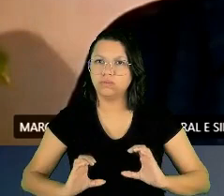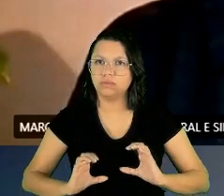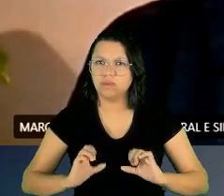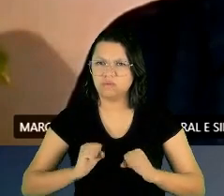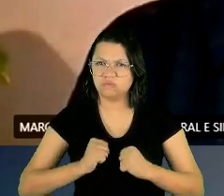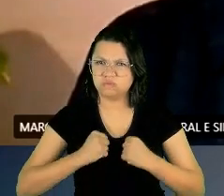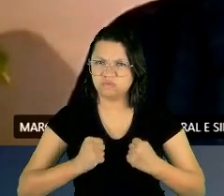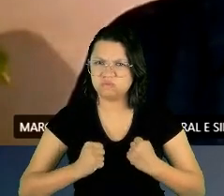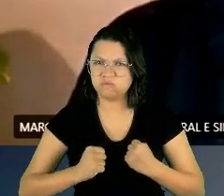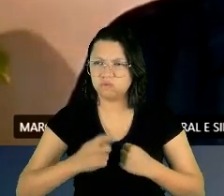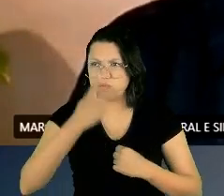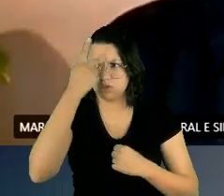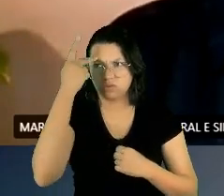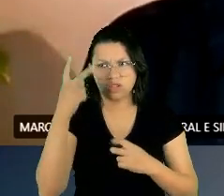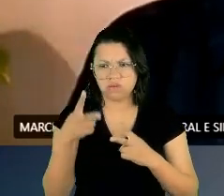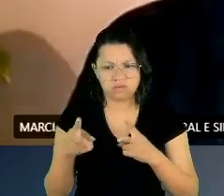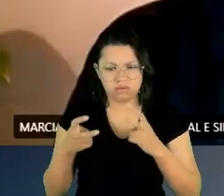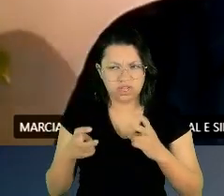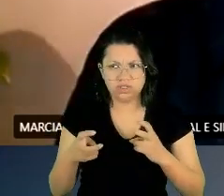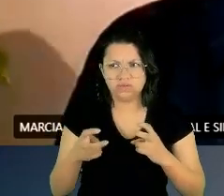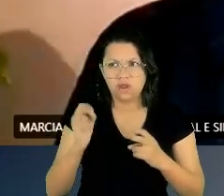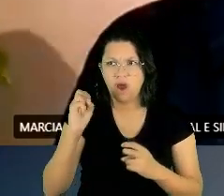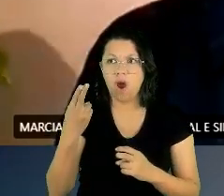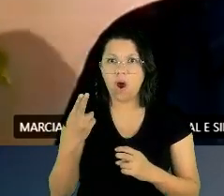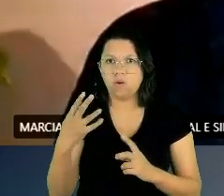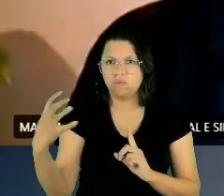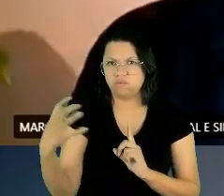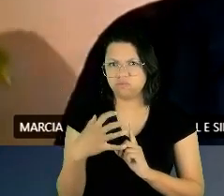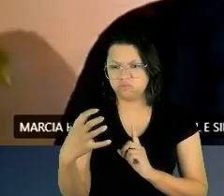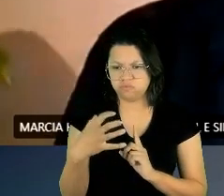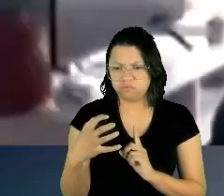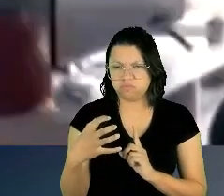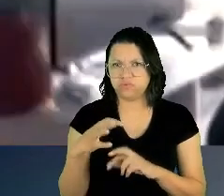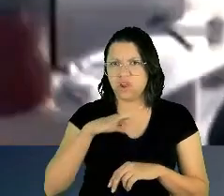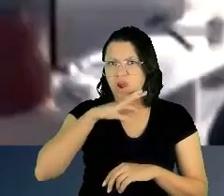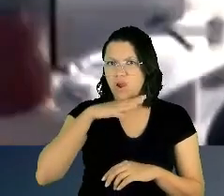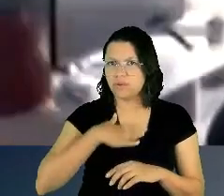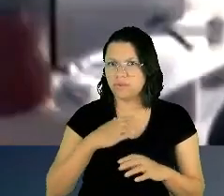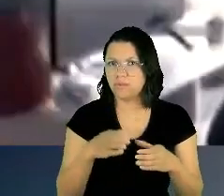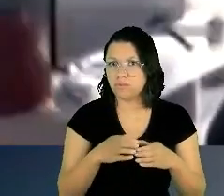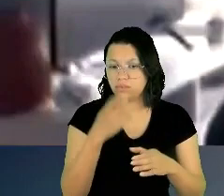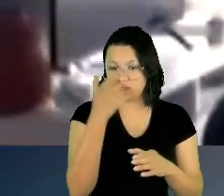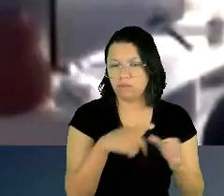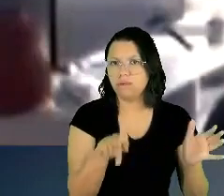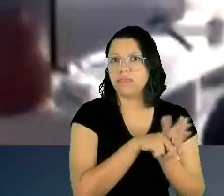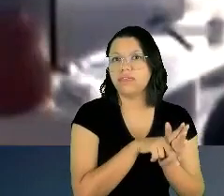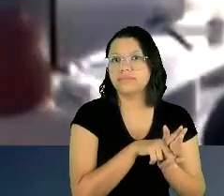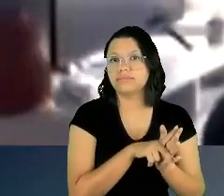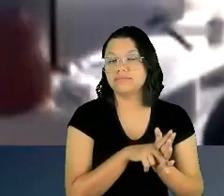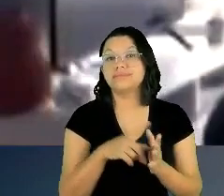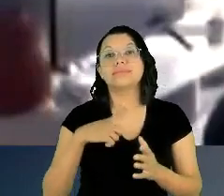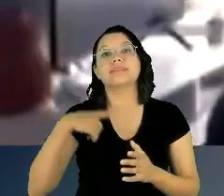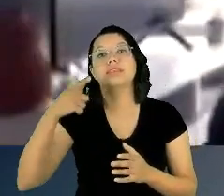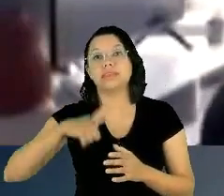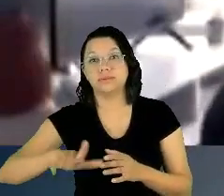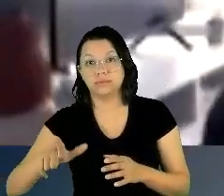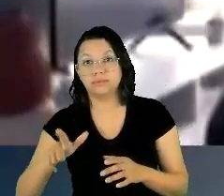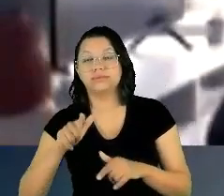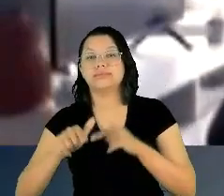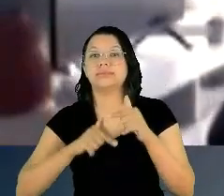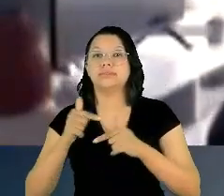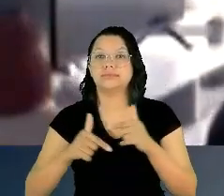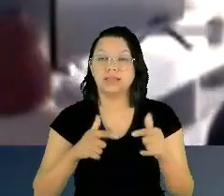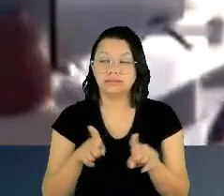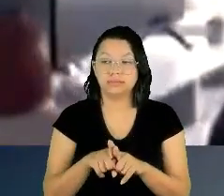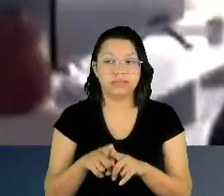comportamento agressivo, aqueles com que eu não me identifico, ou que eu acho que está ameaçando o meu grupo, ao que eu pertenço, ele tem